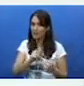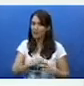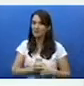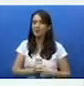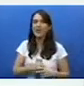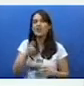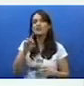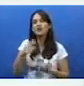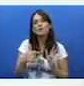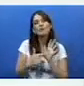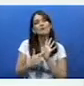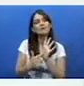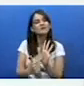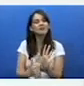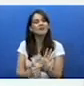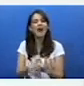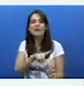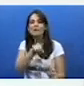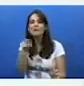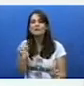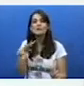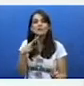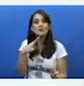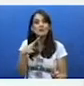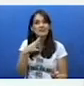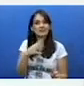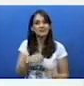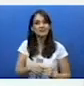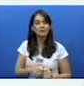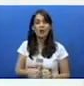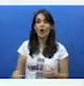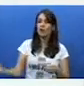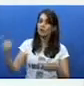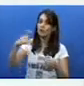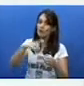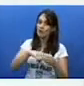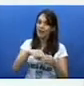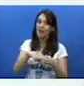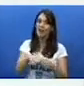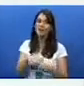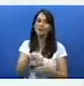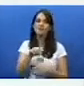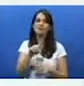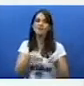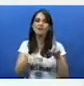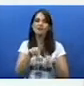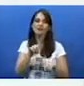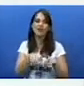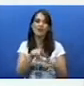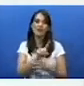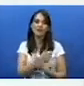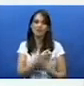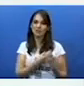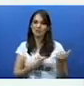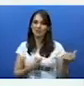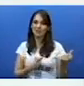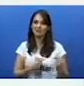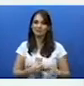foi só a nível de conhecimento. Agora, vamos voltar para o nosso material aqui, para a apostila,